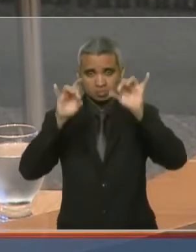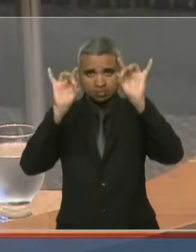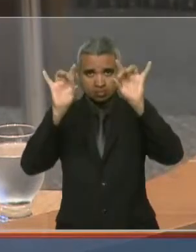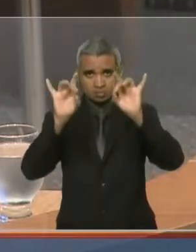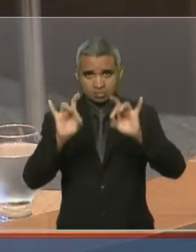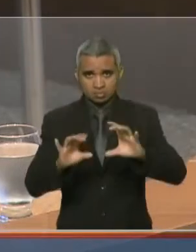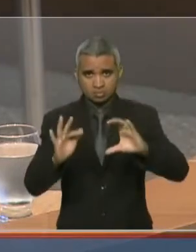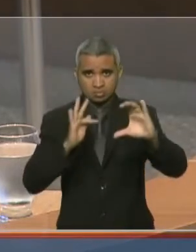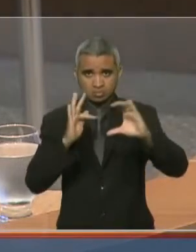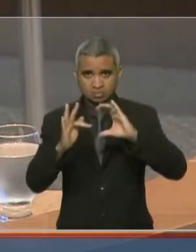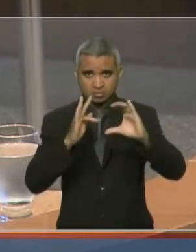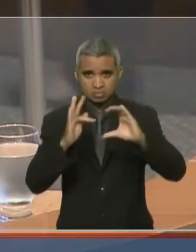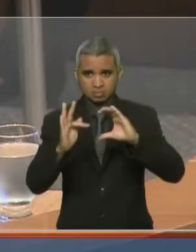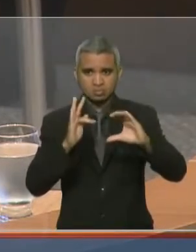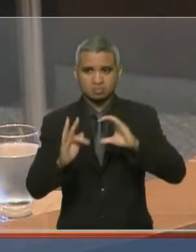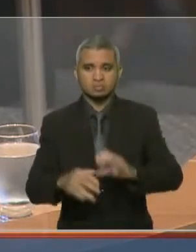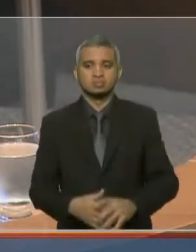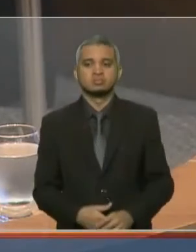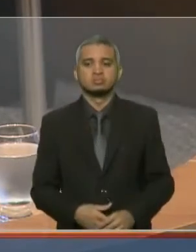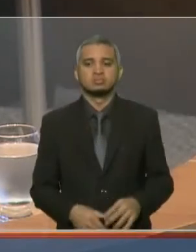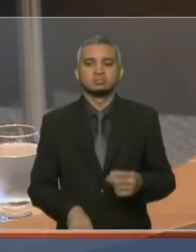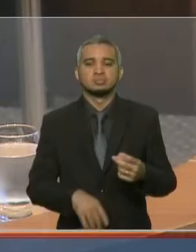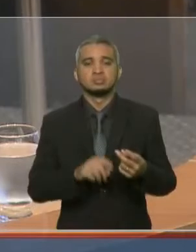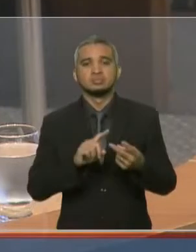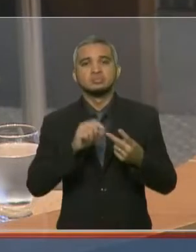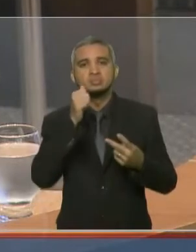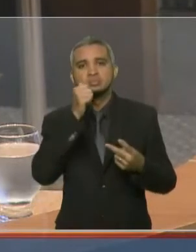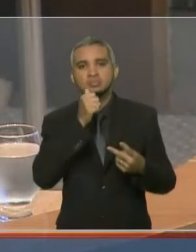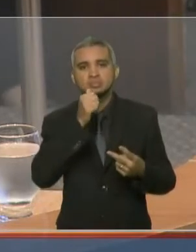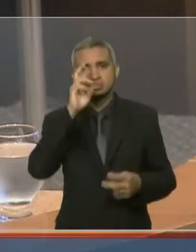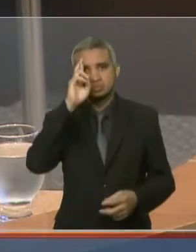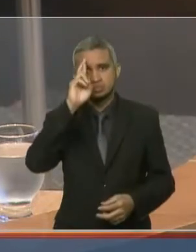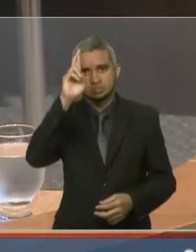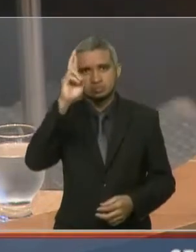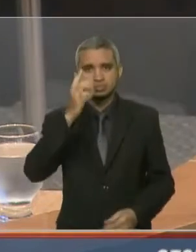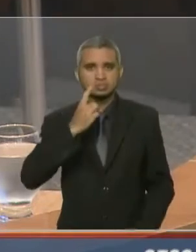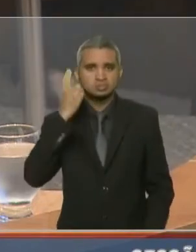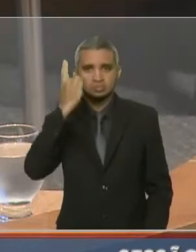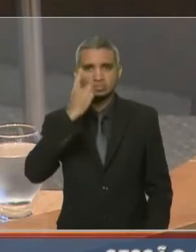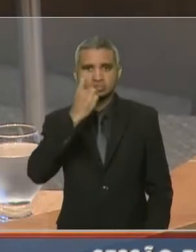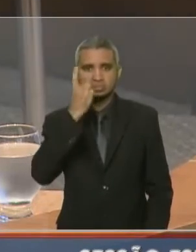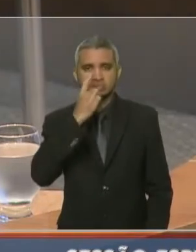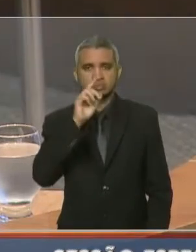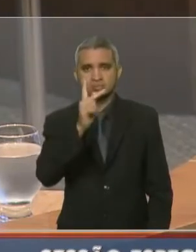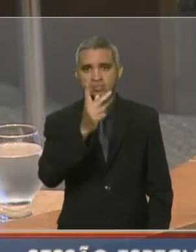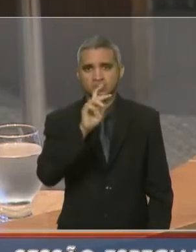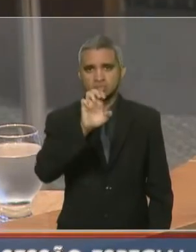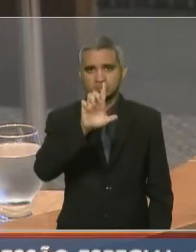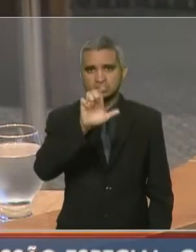da fraternidade, excelentíssima senhora deputada Helena do Alibe,